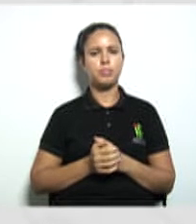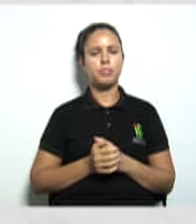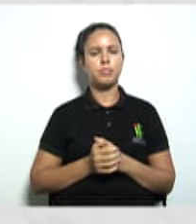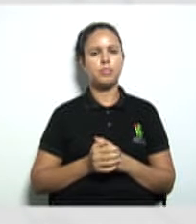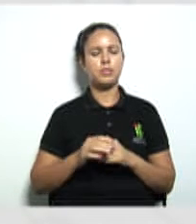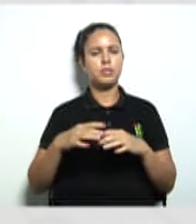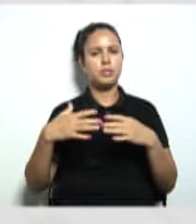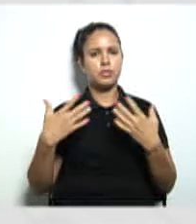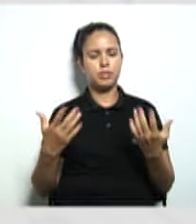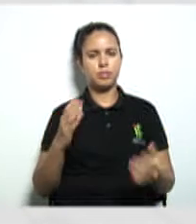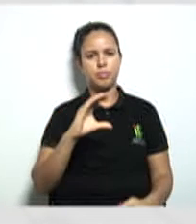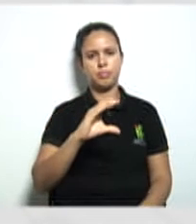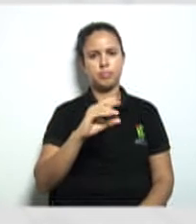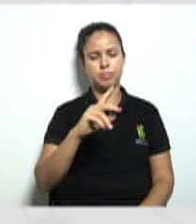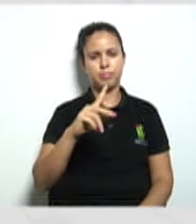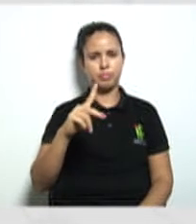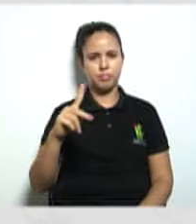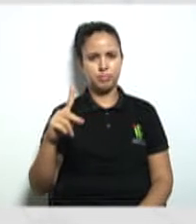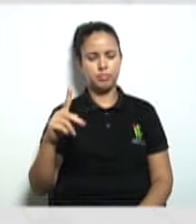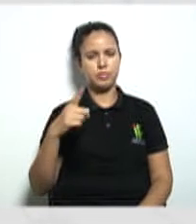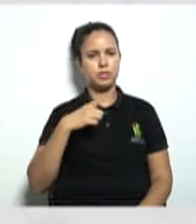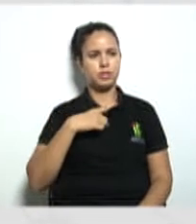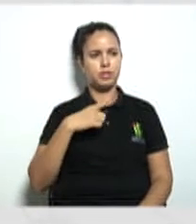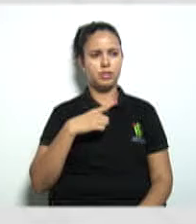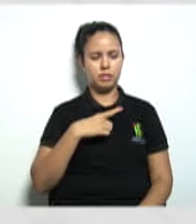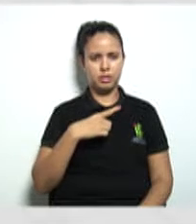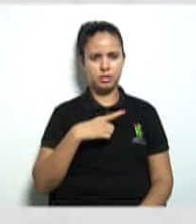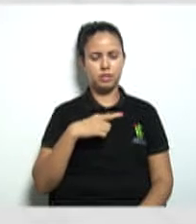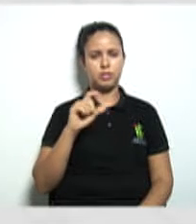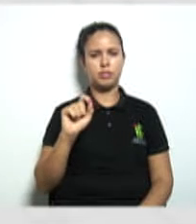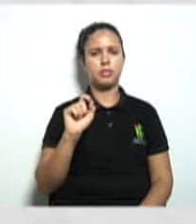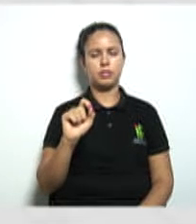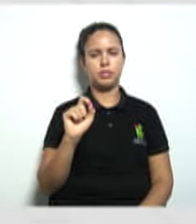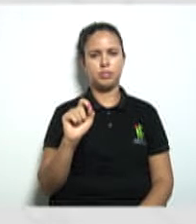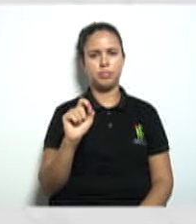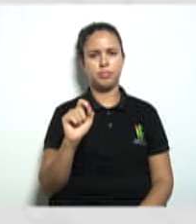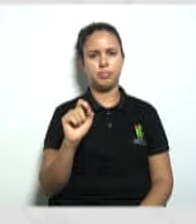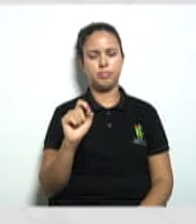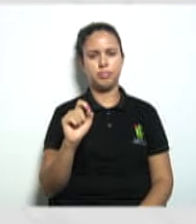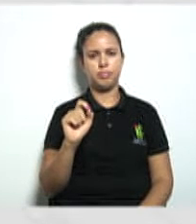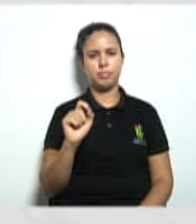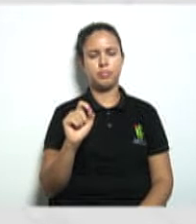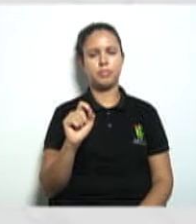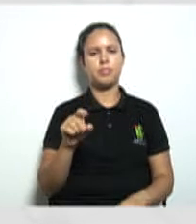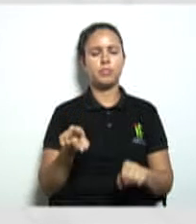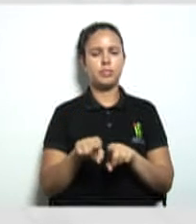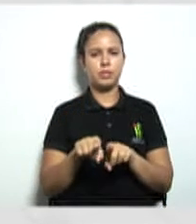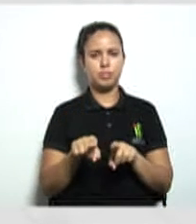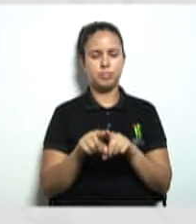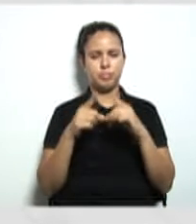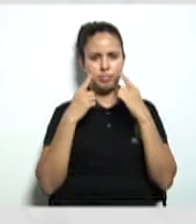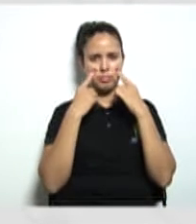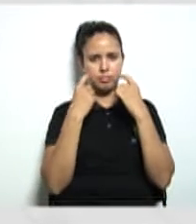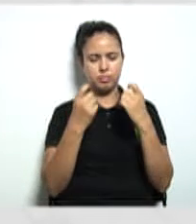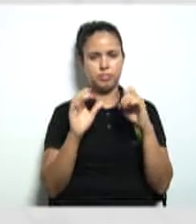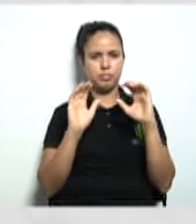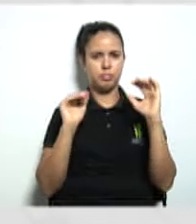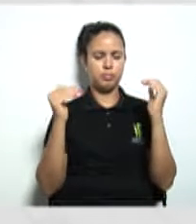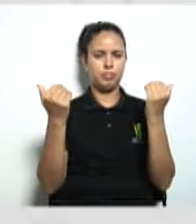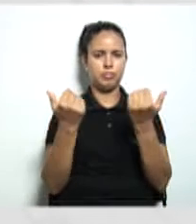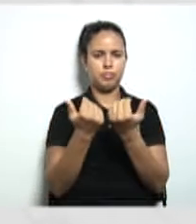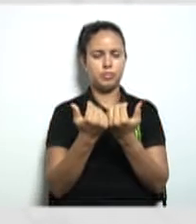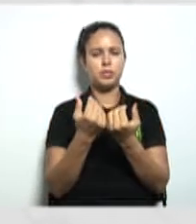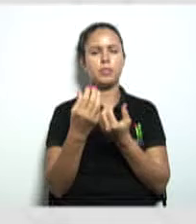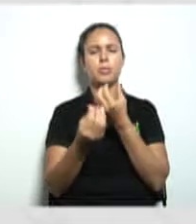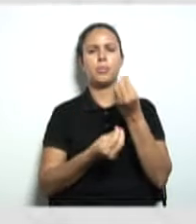Então, a cooperativa, ela tem essa função aqui, não é isso? Também o interesse pela comunidade. De